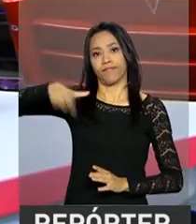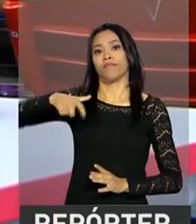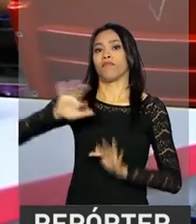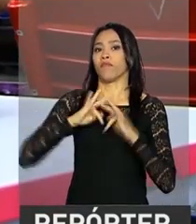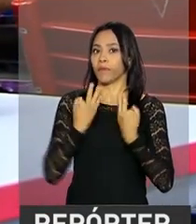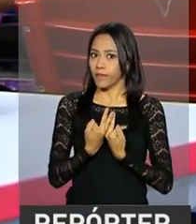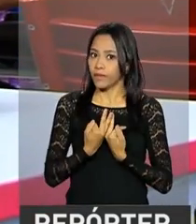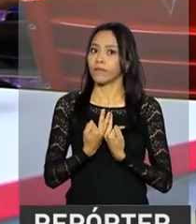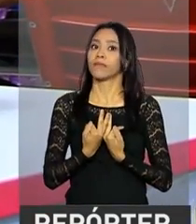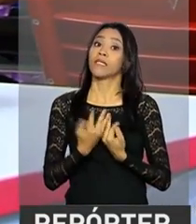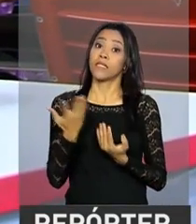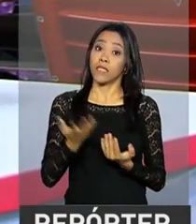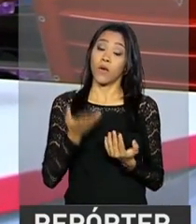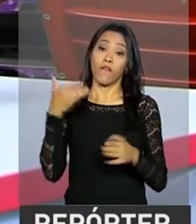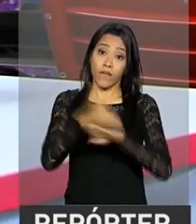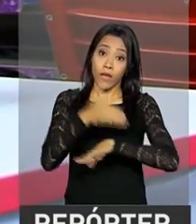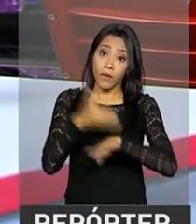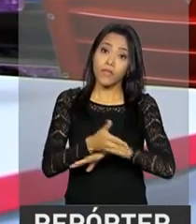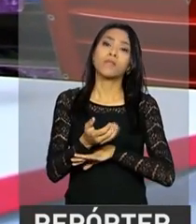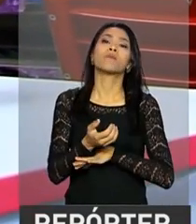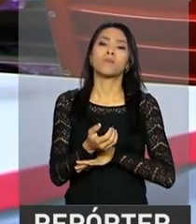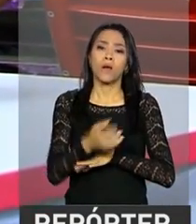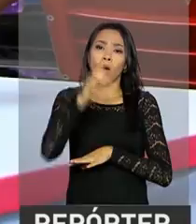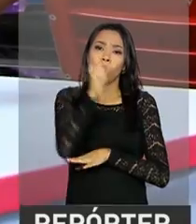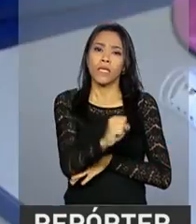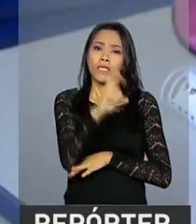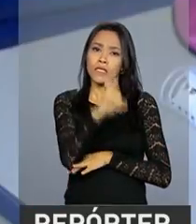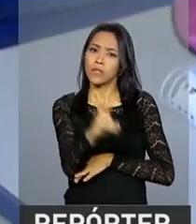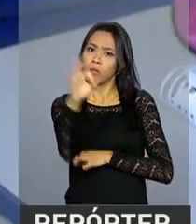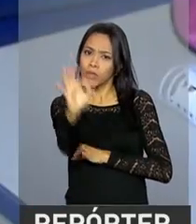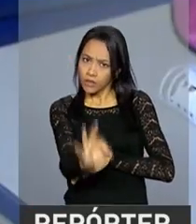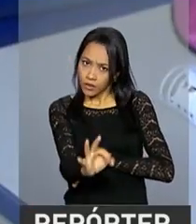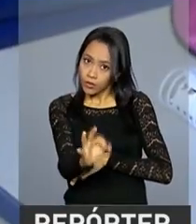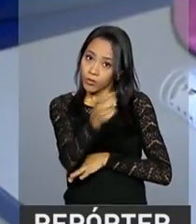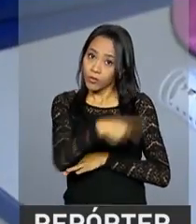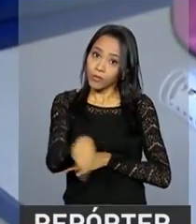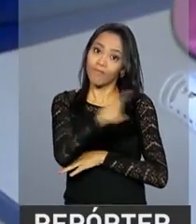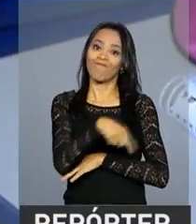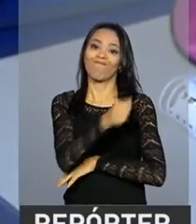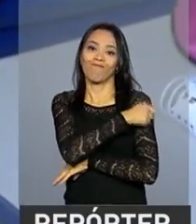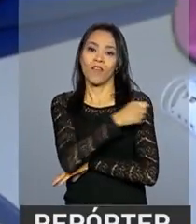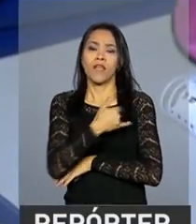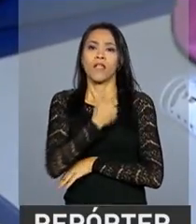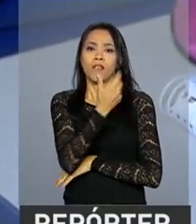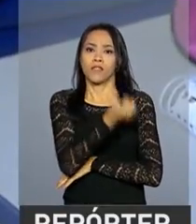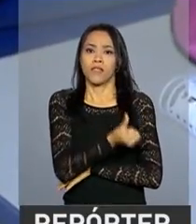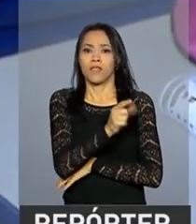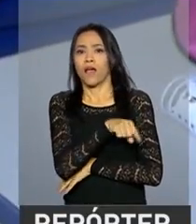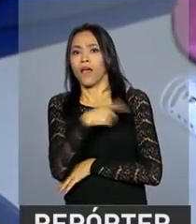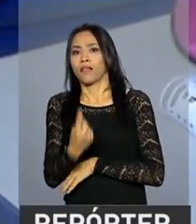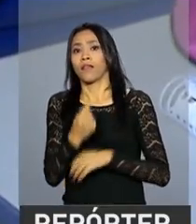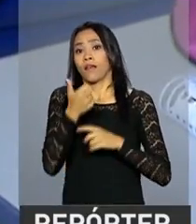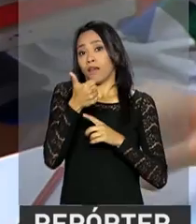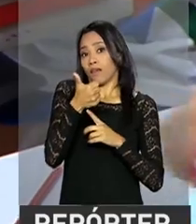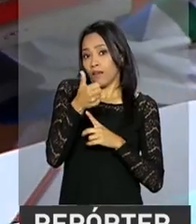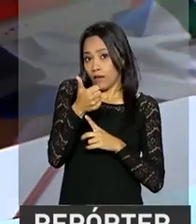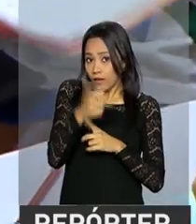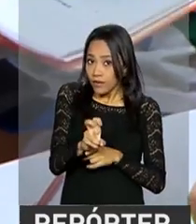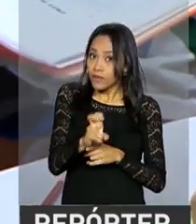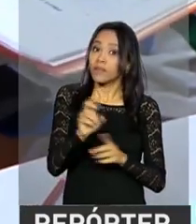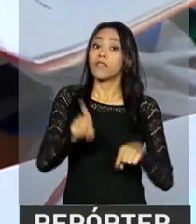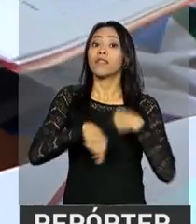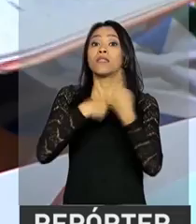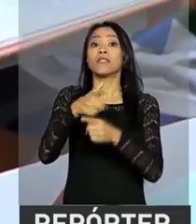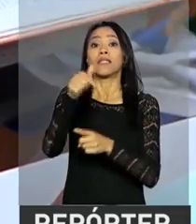a frequência mensal mínima é de 85% para estudantes de 6 a 15 anos e de